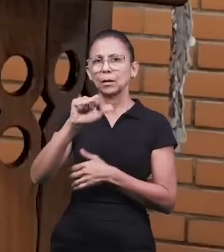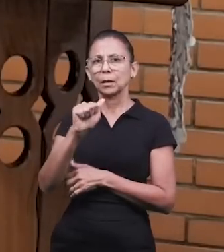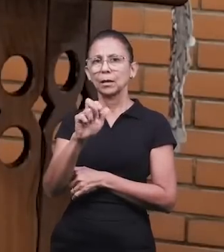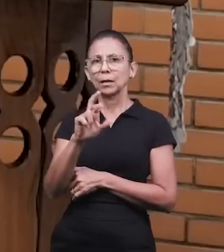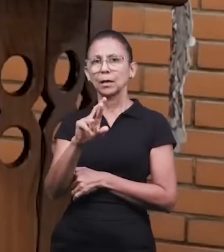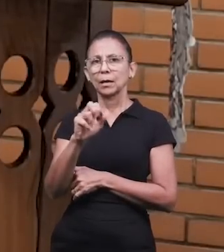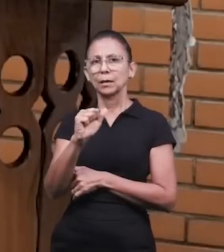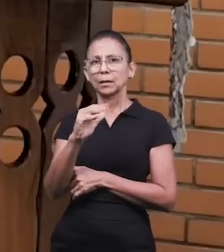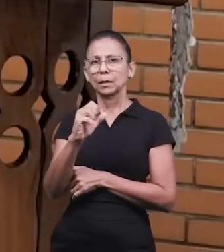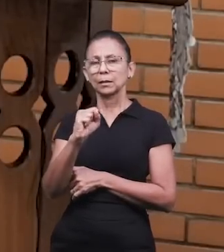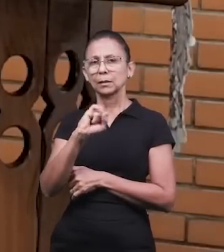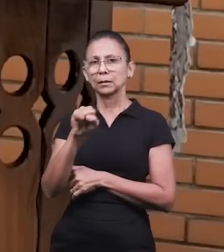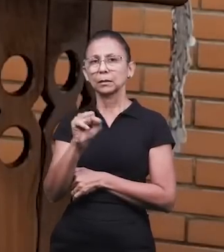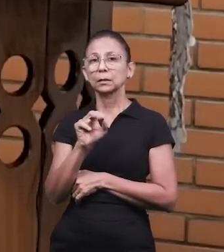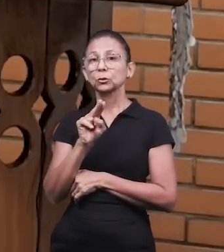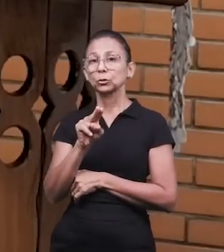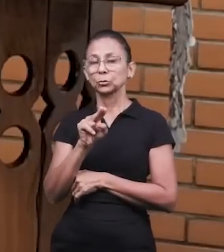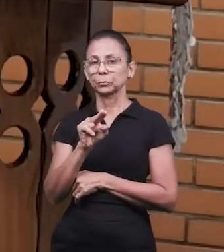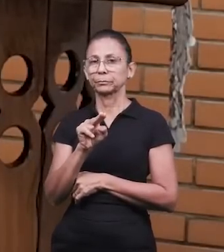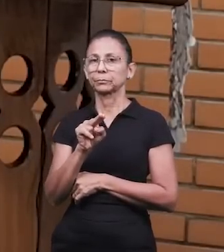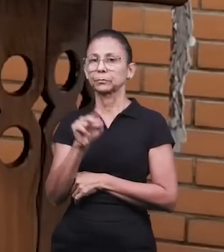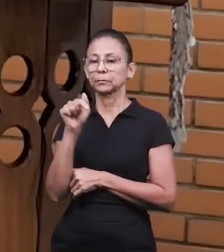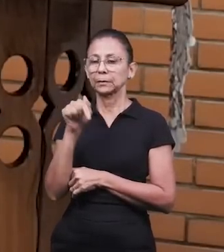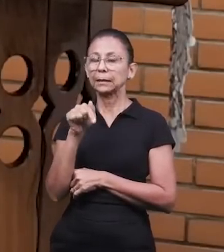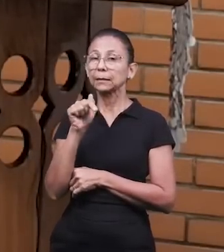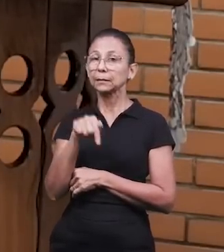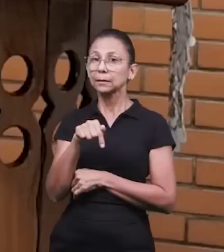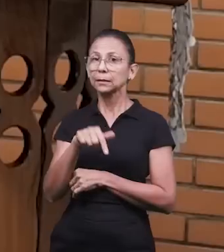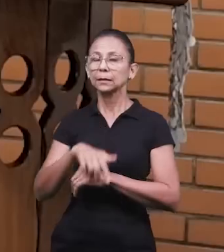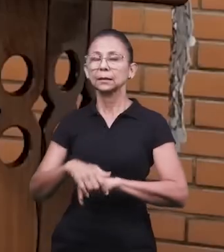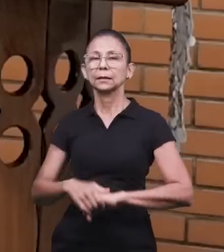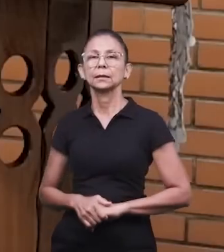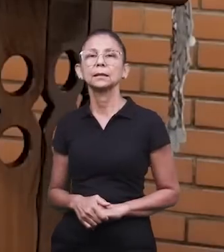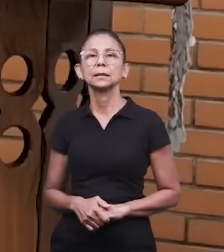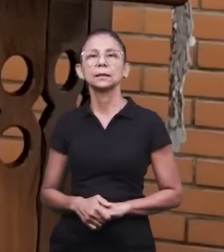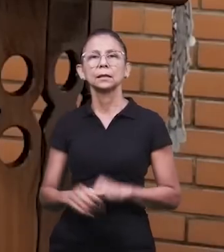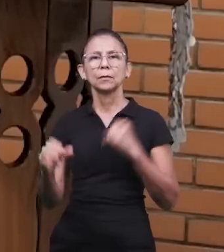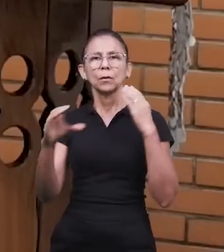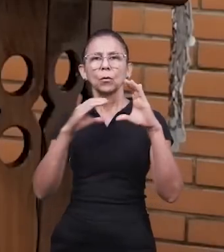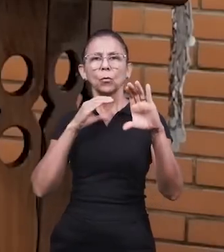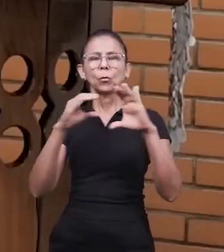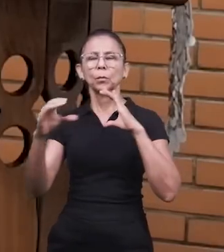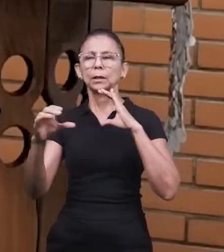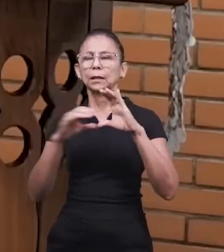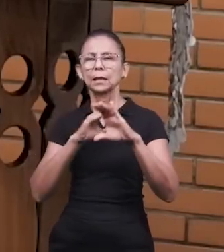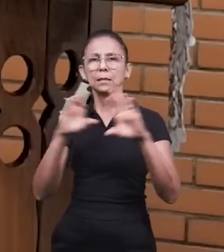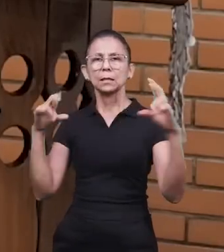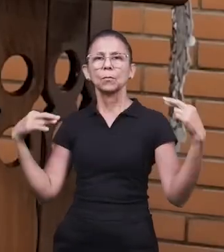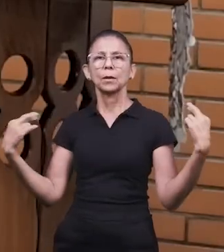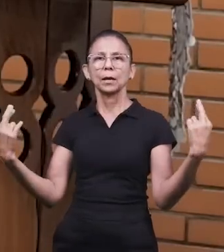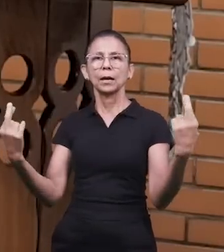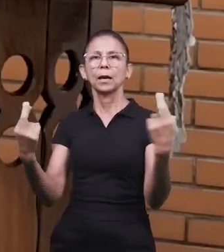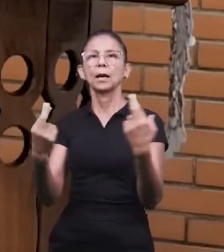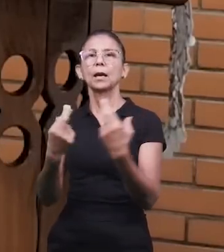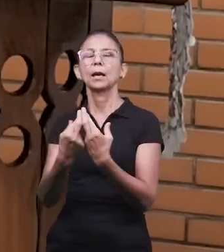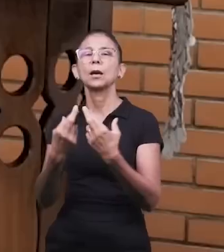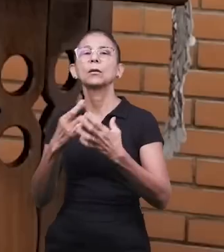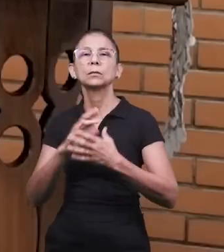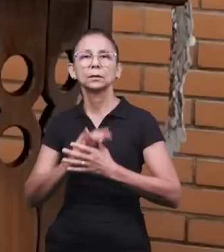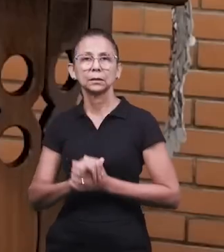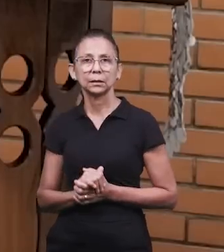Aracaju. Isso porque, Jorge, nós participamos aqui de um workshop de comunicação que marcou o lançamento do